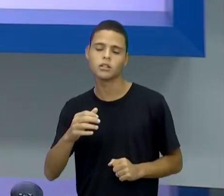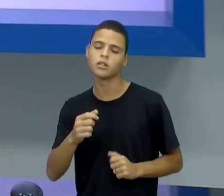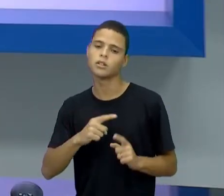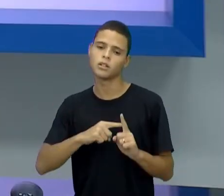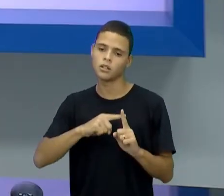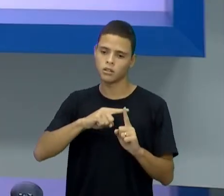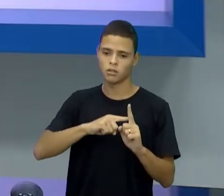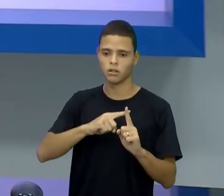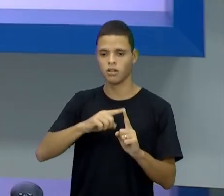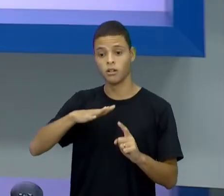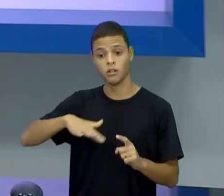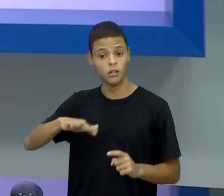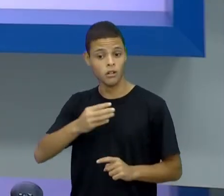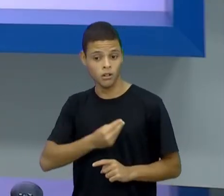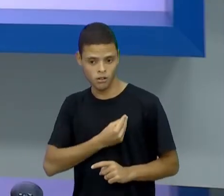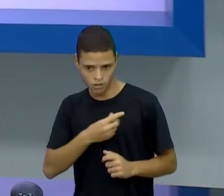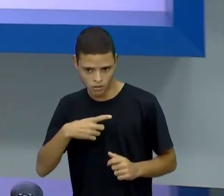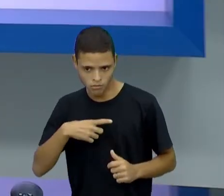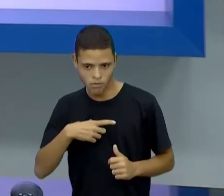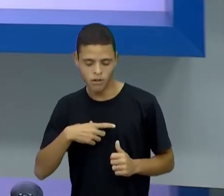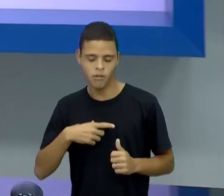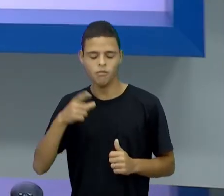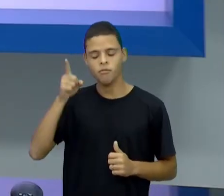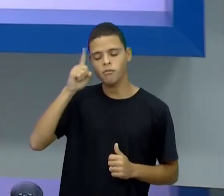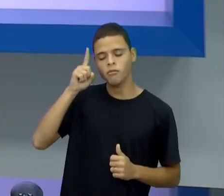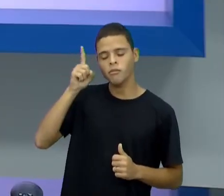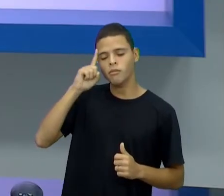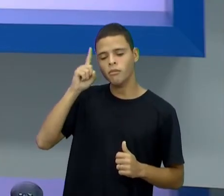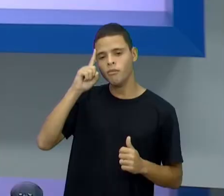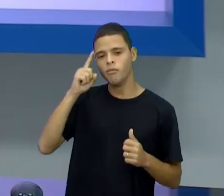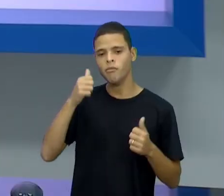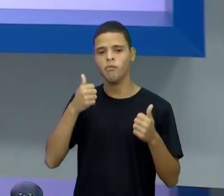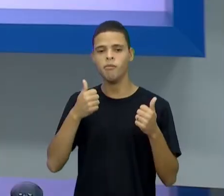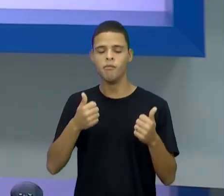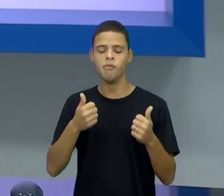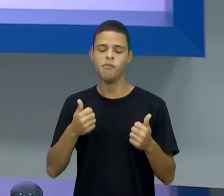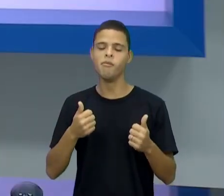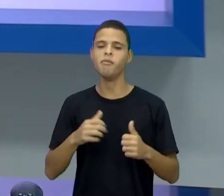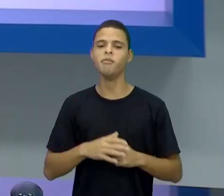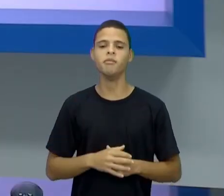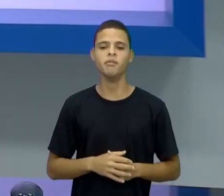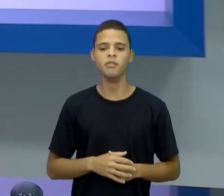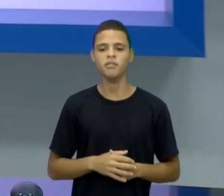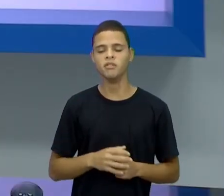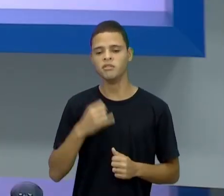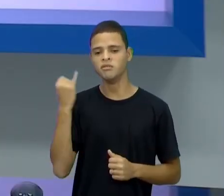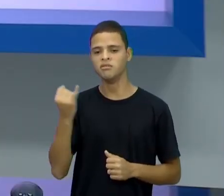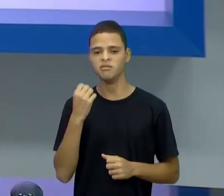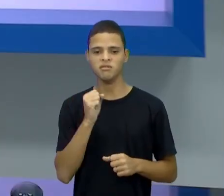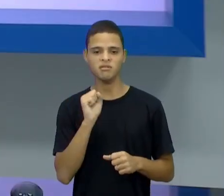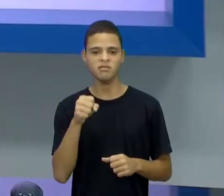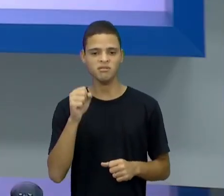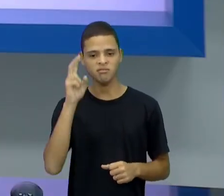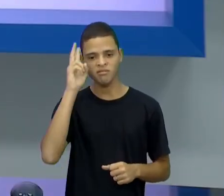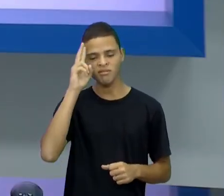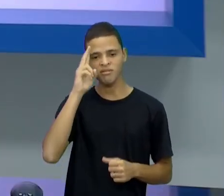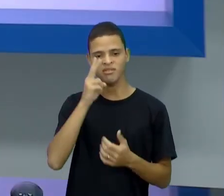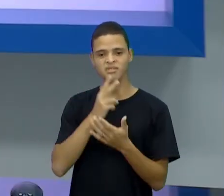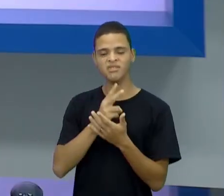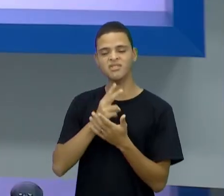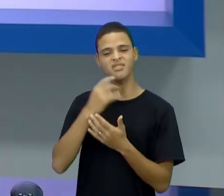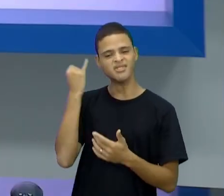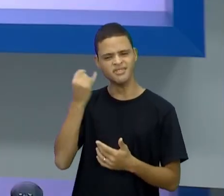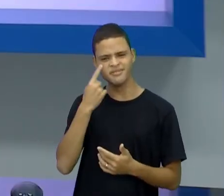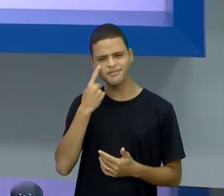seres vivos vivam, né, o seu dia a dia no nosso planeta, né? Então isso é importante retratar. Então veja que